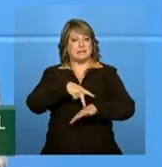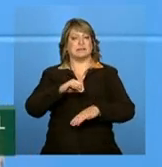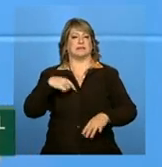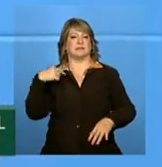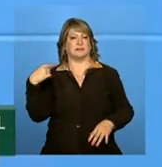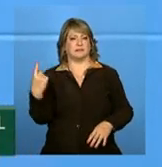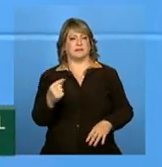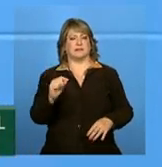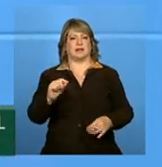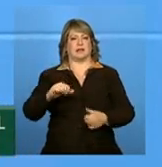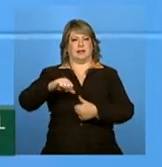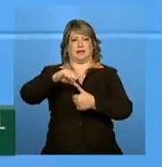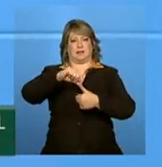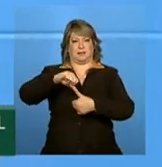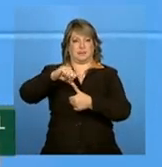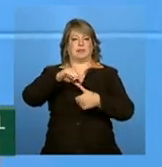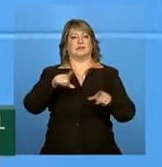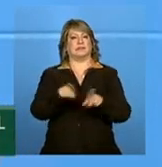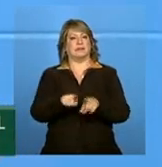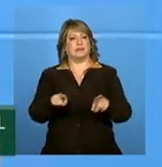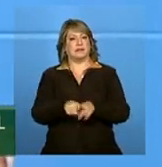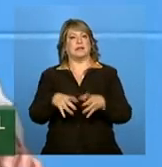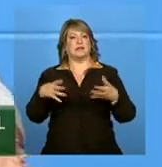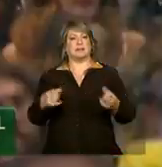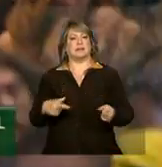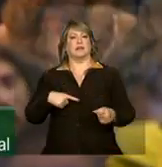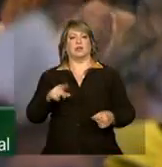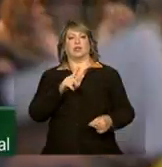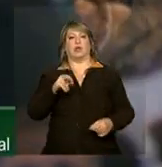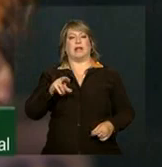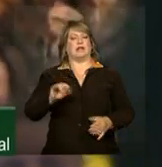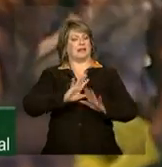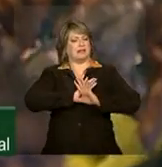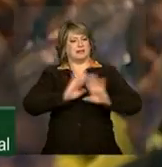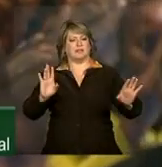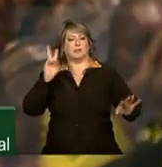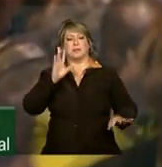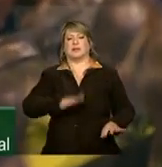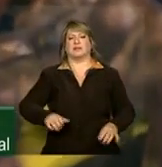a declaração de zonas livres do trabalho infantil.